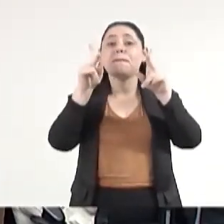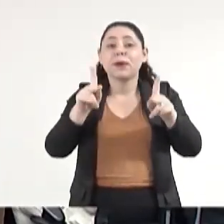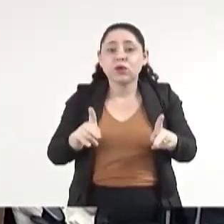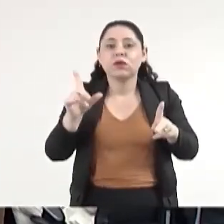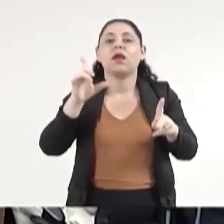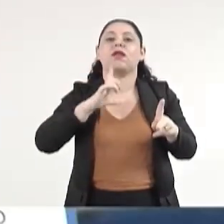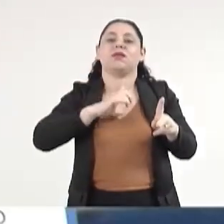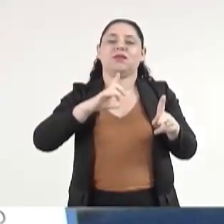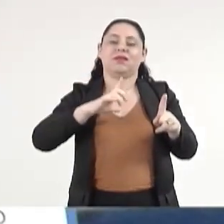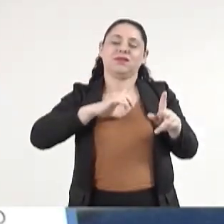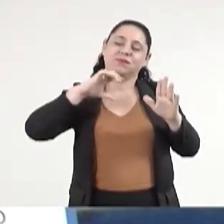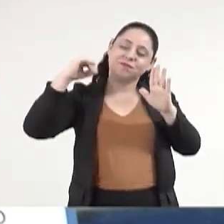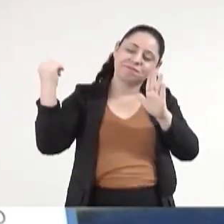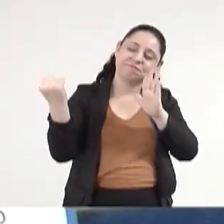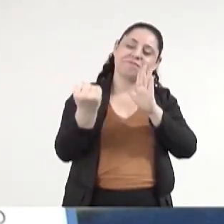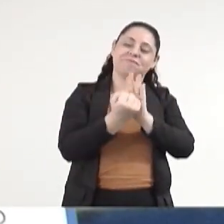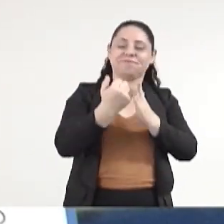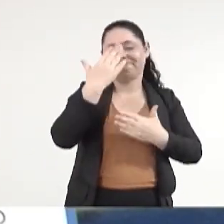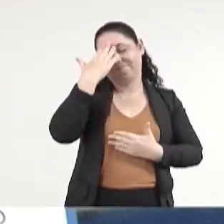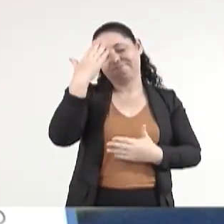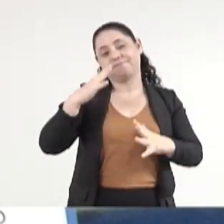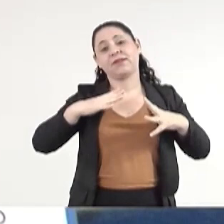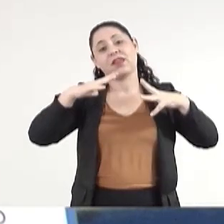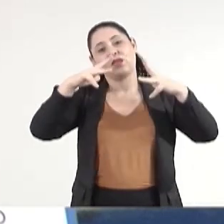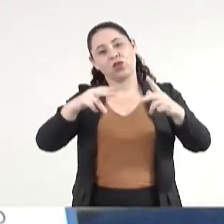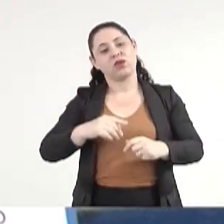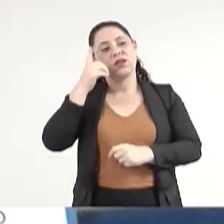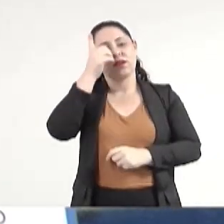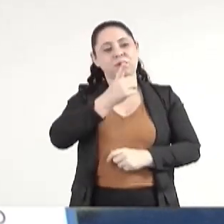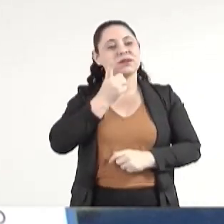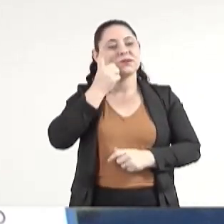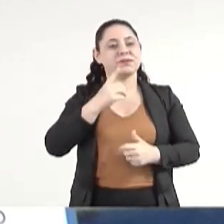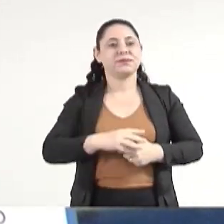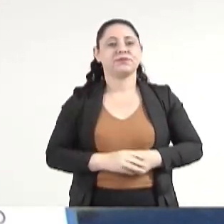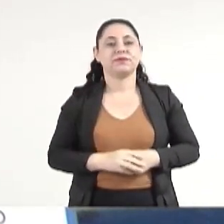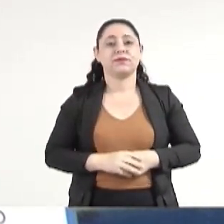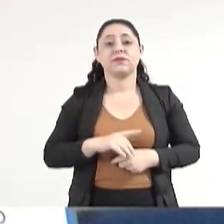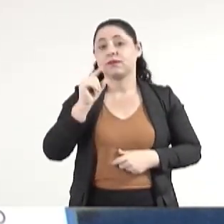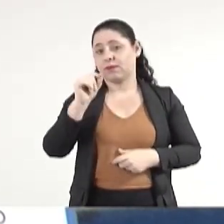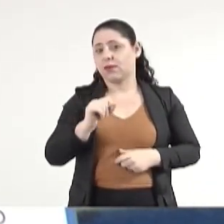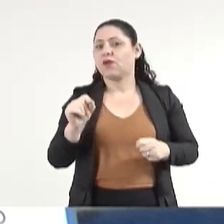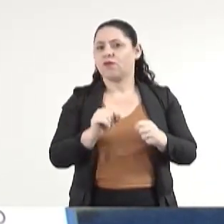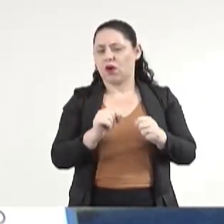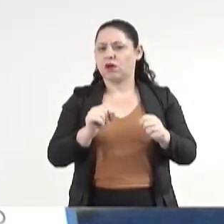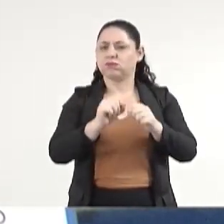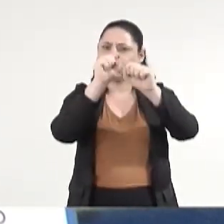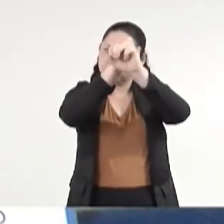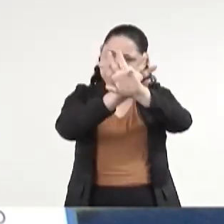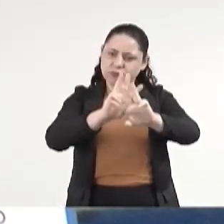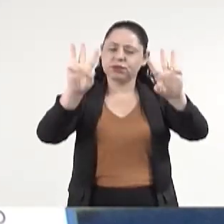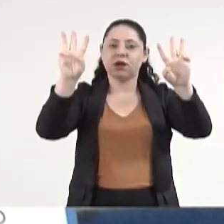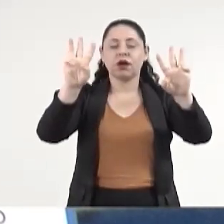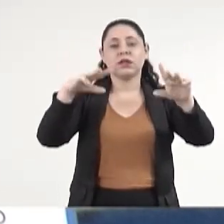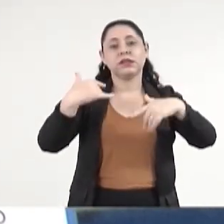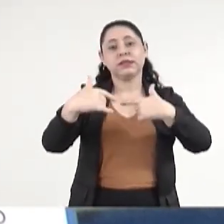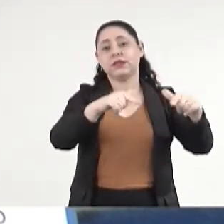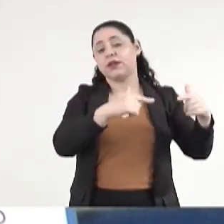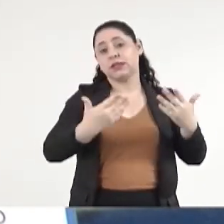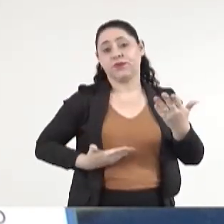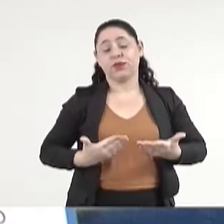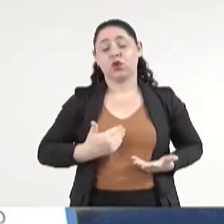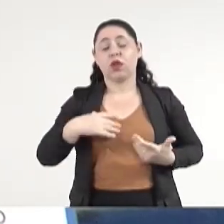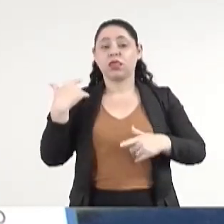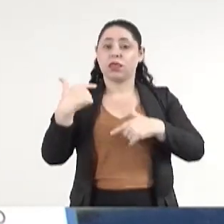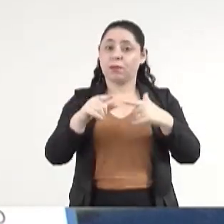Transparência Pública. Então, fica registrado aí agradecimento a todos os deputados que colocam no portal a questão dos servidores,